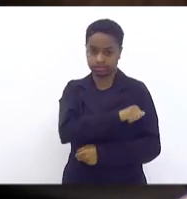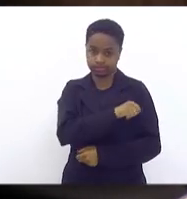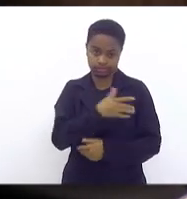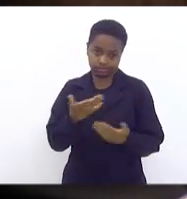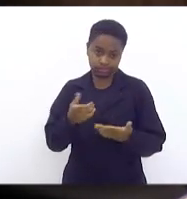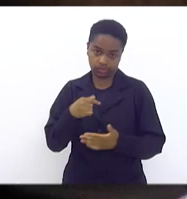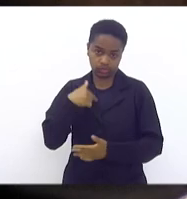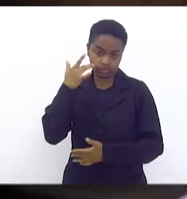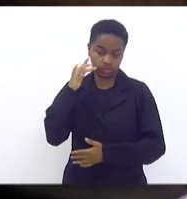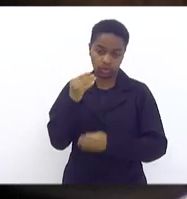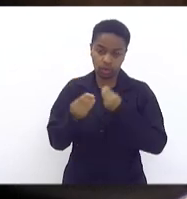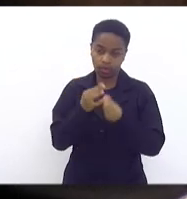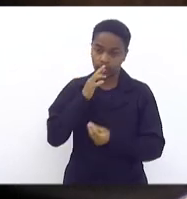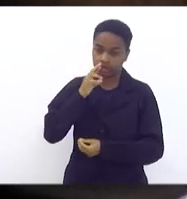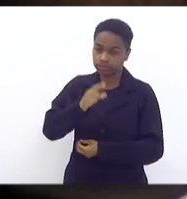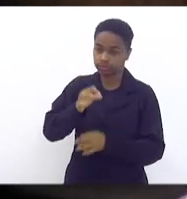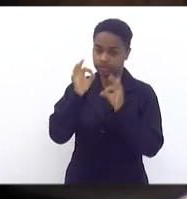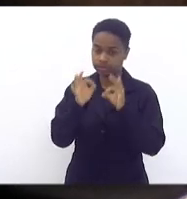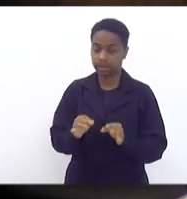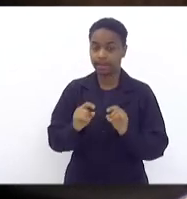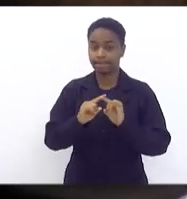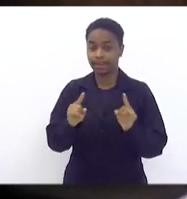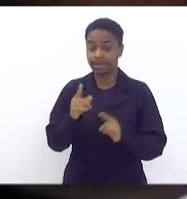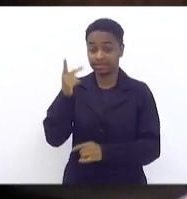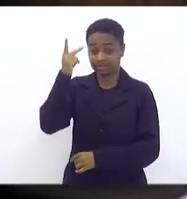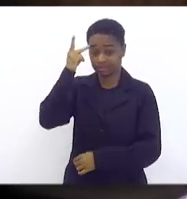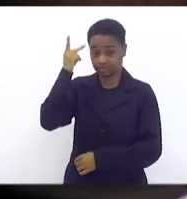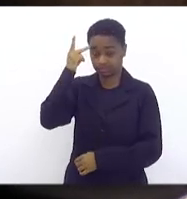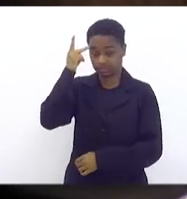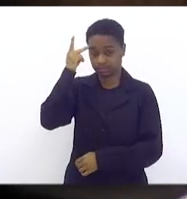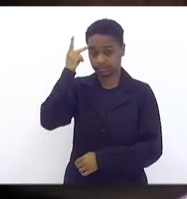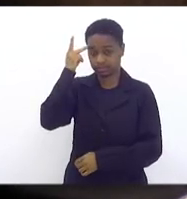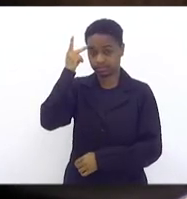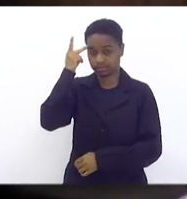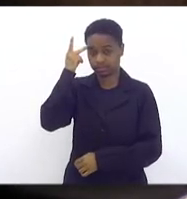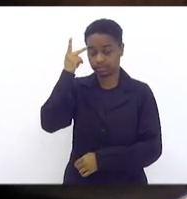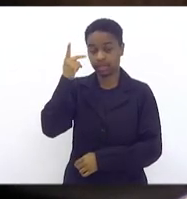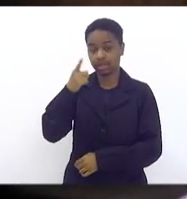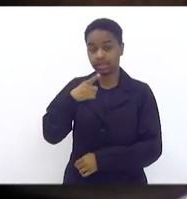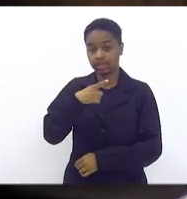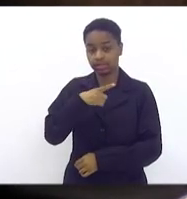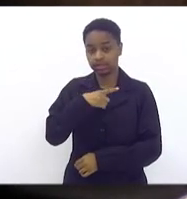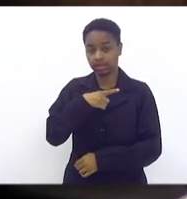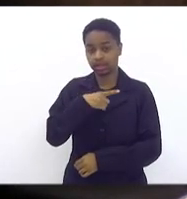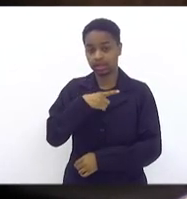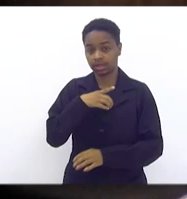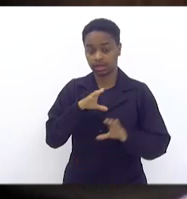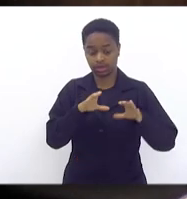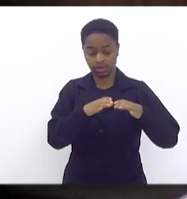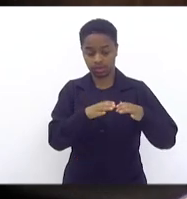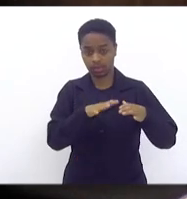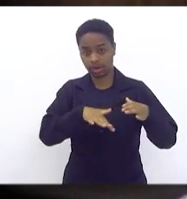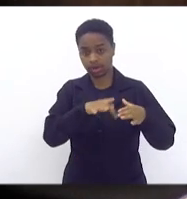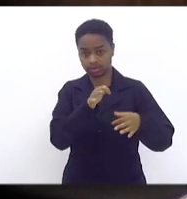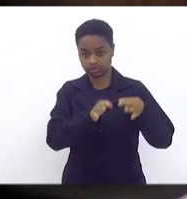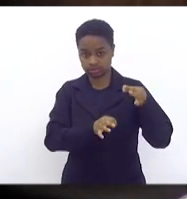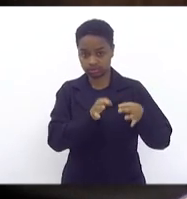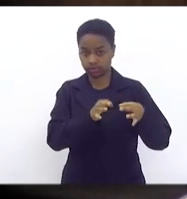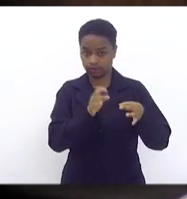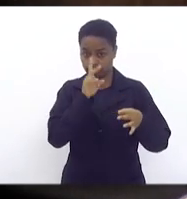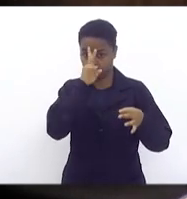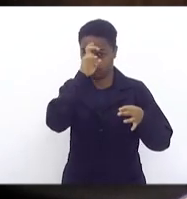essa pergunta de forma completa mas do ponto de vista de São Paulo a gente existe um corporativismo judiciário muito forte